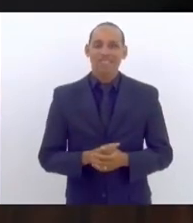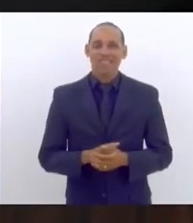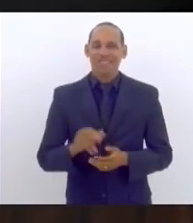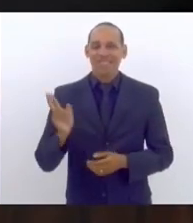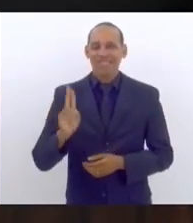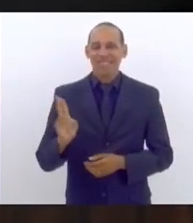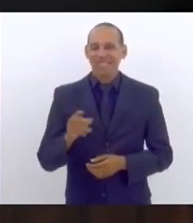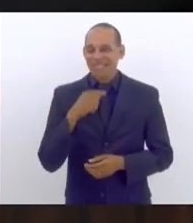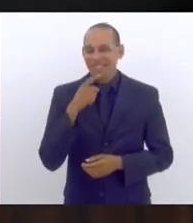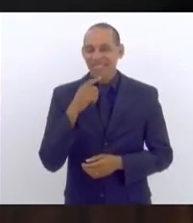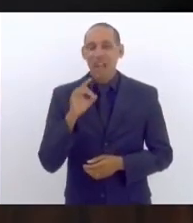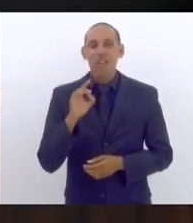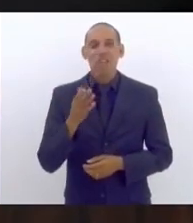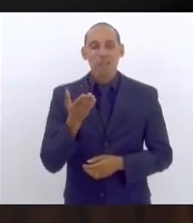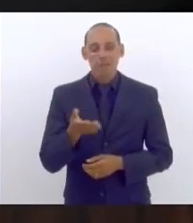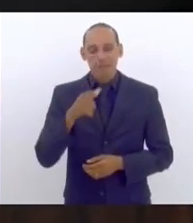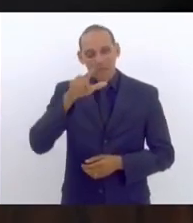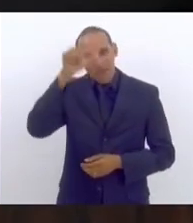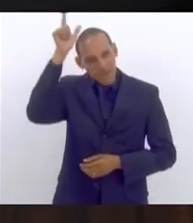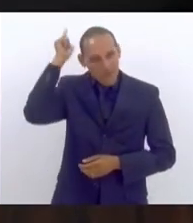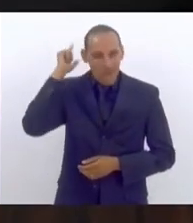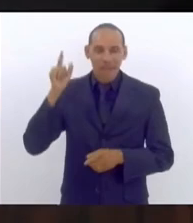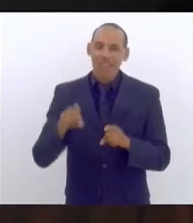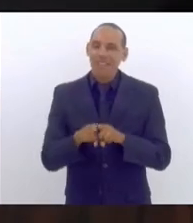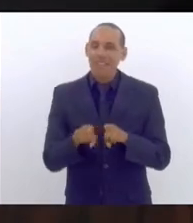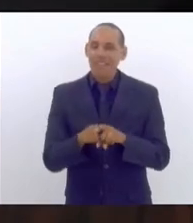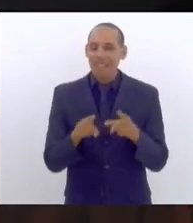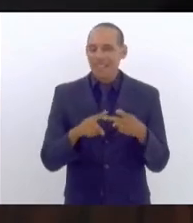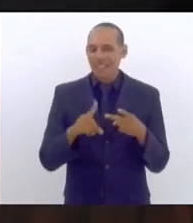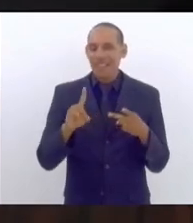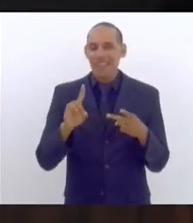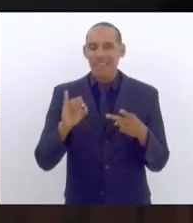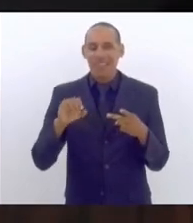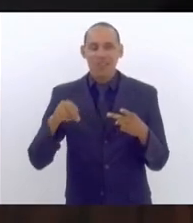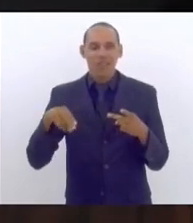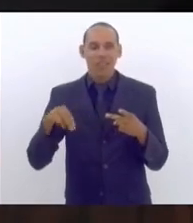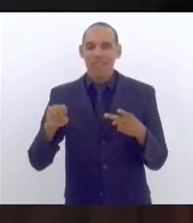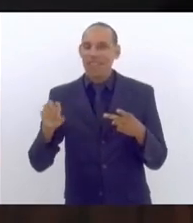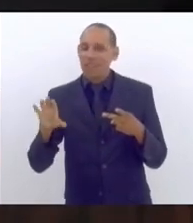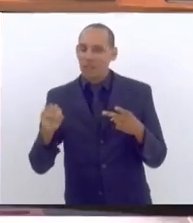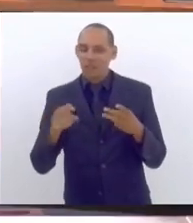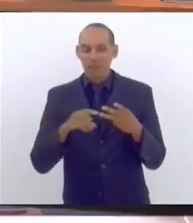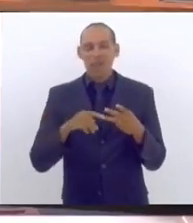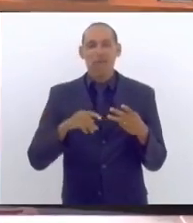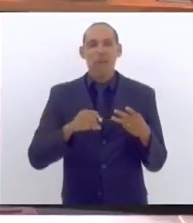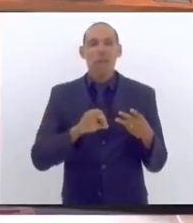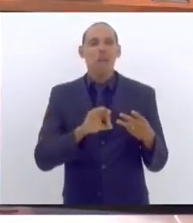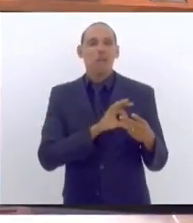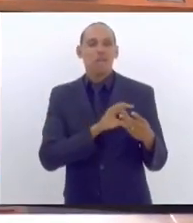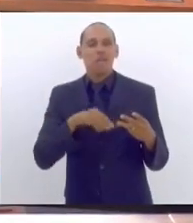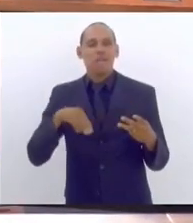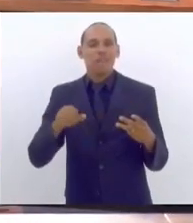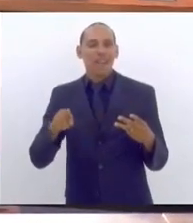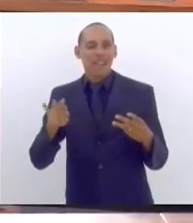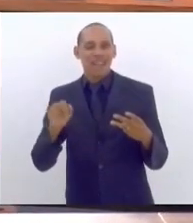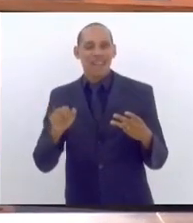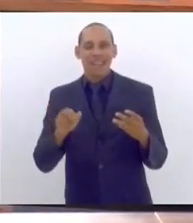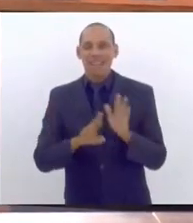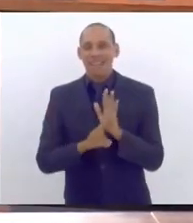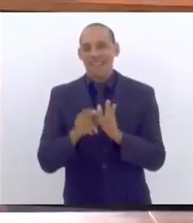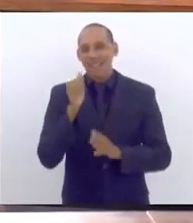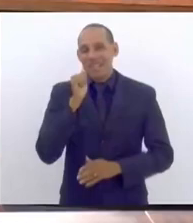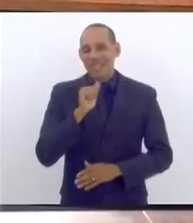Eu vou saudar aqui na pessoa do Luiz Paulo e do deputado Dionísio, da deputada Marta Rocha, representando as mulheres. E